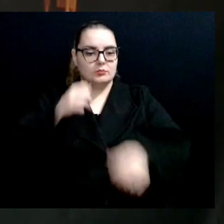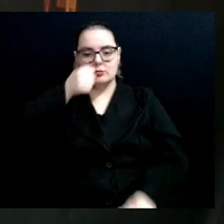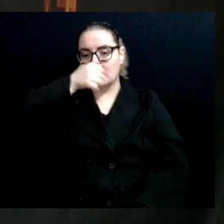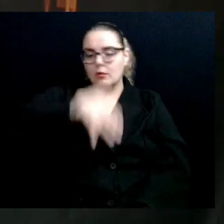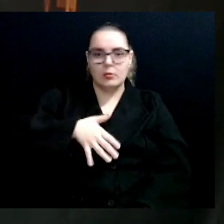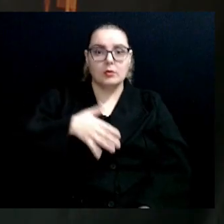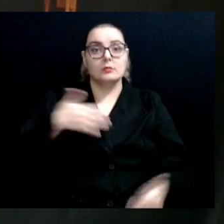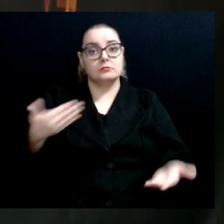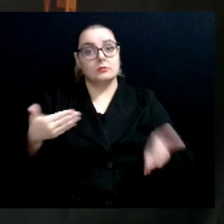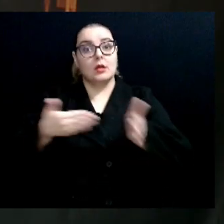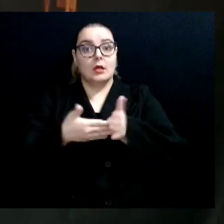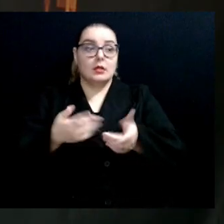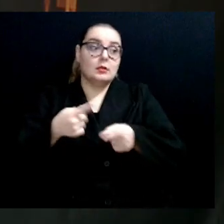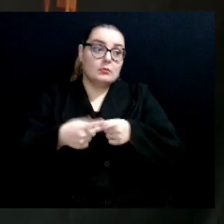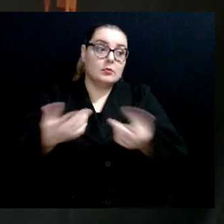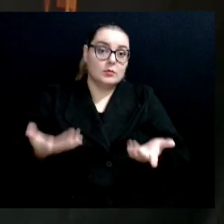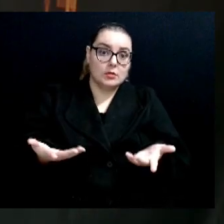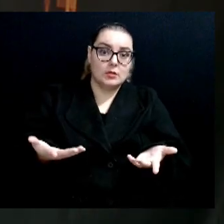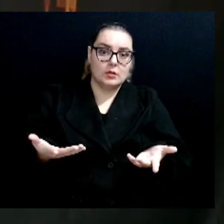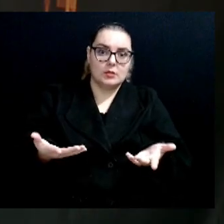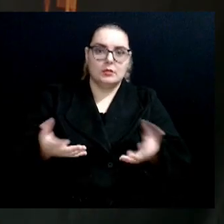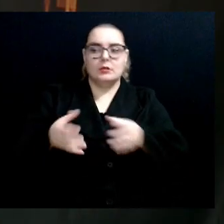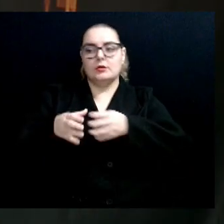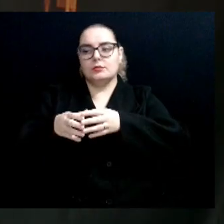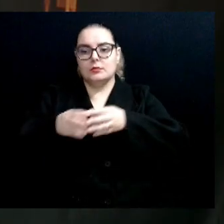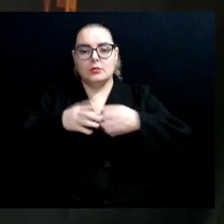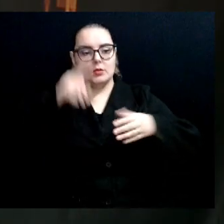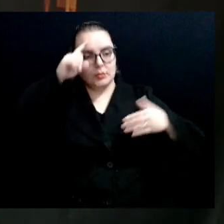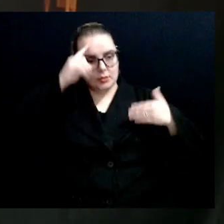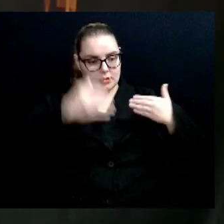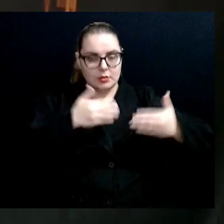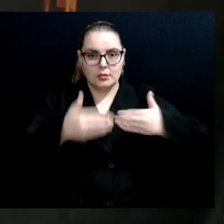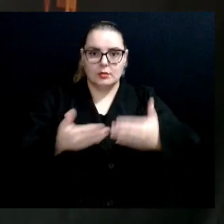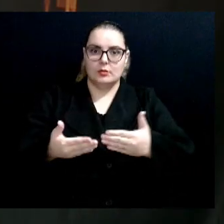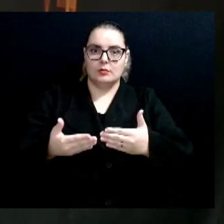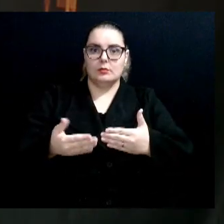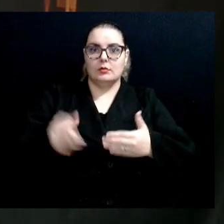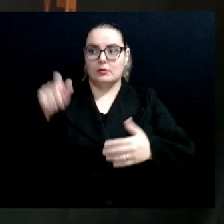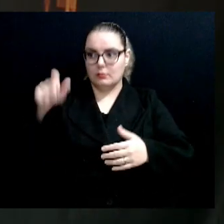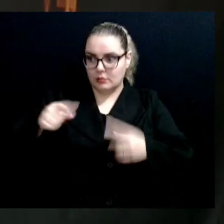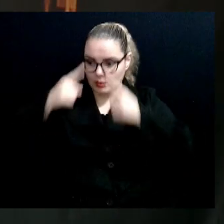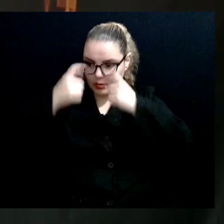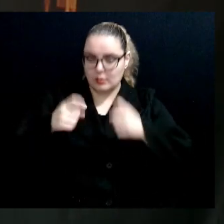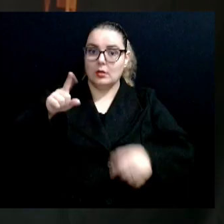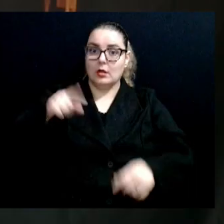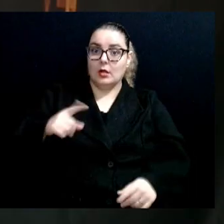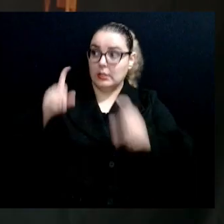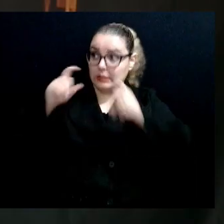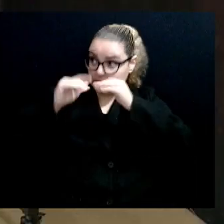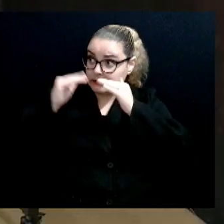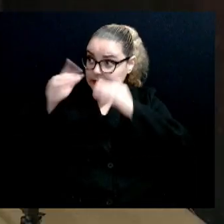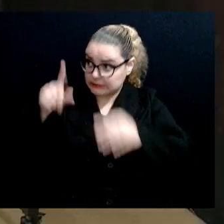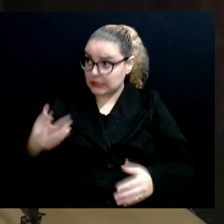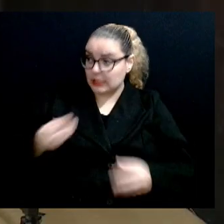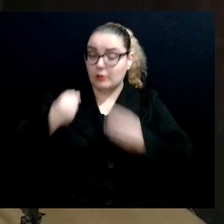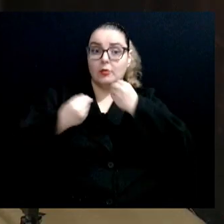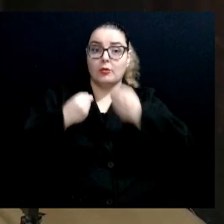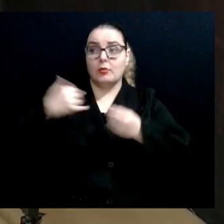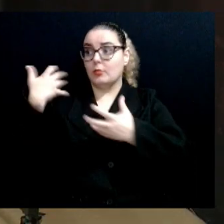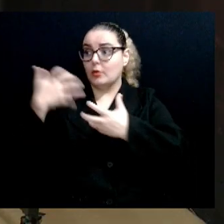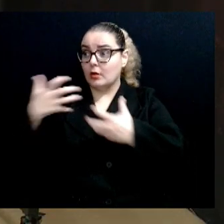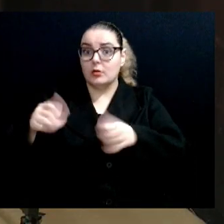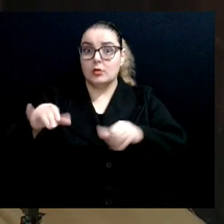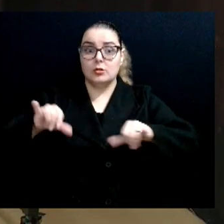porque elas estão convivendo diariamente com o agressor. É muito complexo isso. Como é que a pessoa idosa, ela sofre a